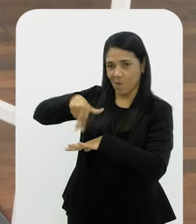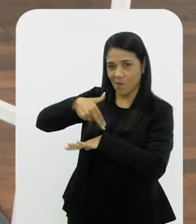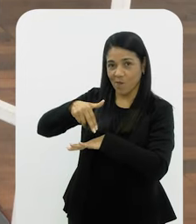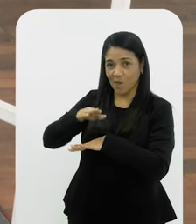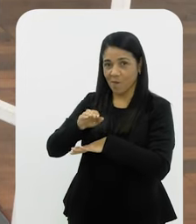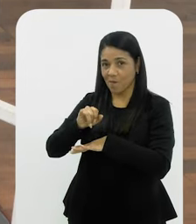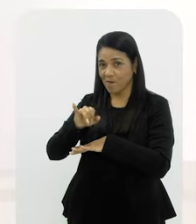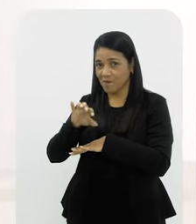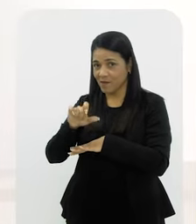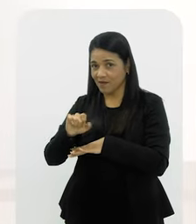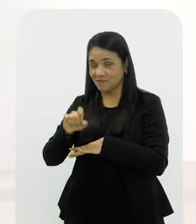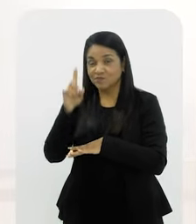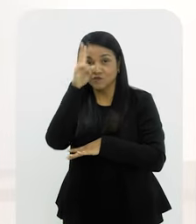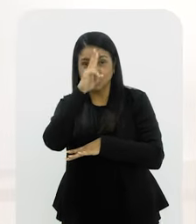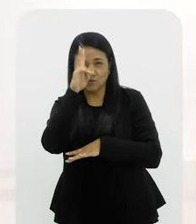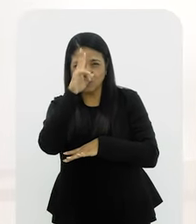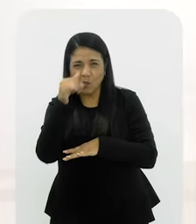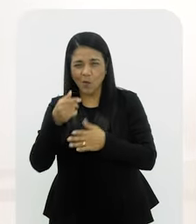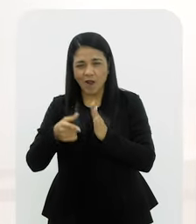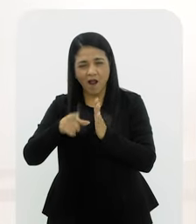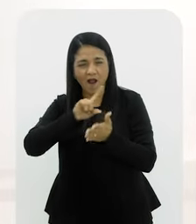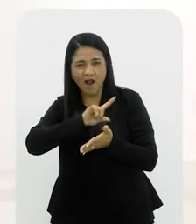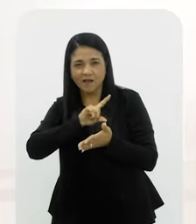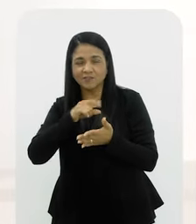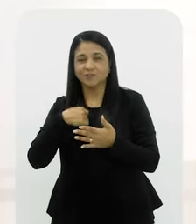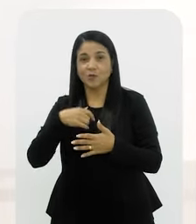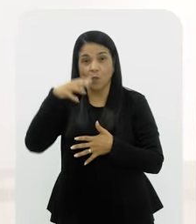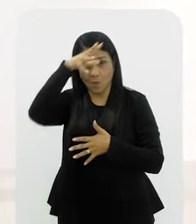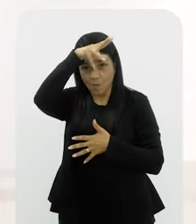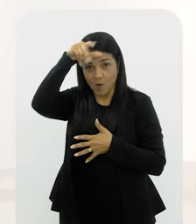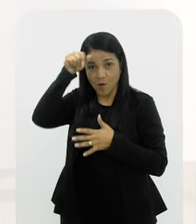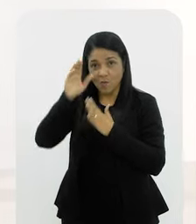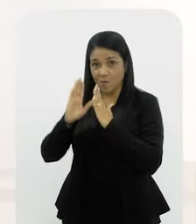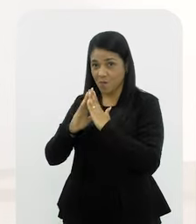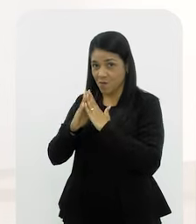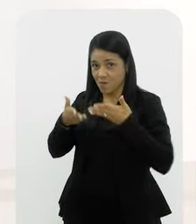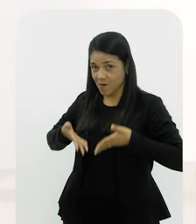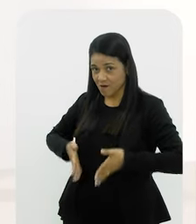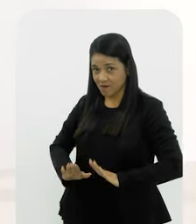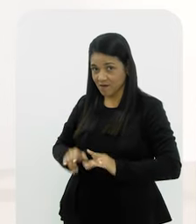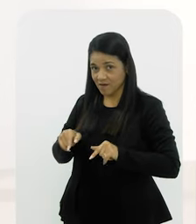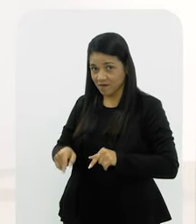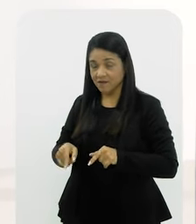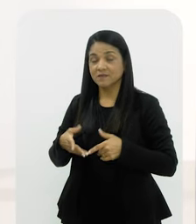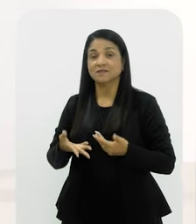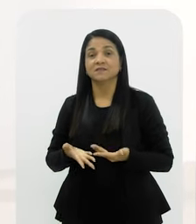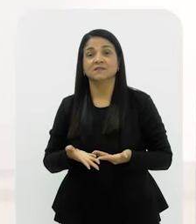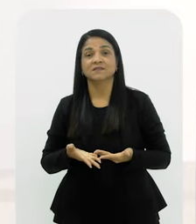né? Mas a minha história vem um pouco antes, né? Que eu sou de Manaus. Olha.